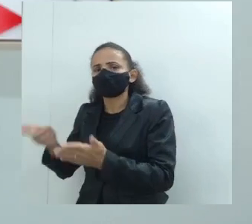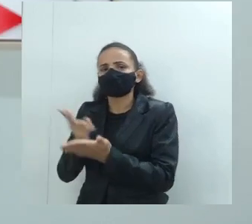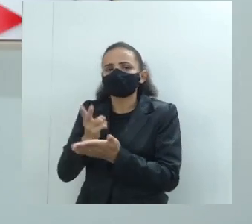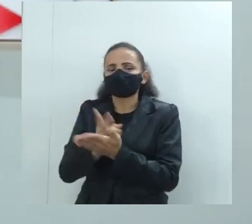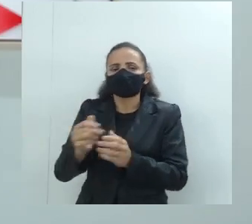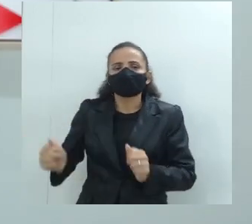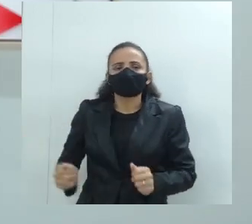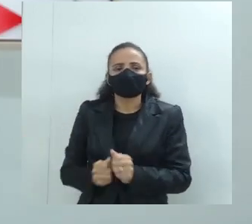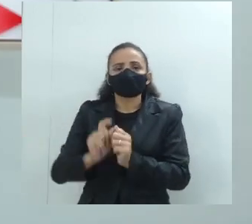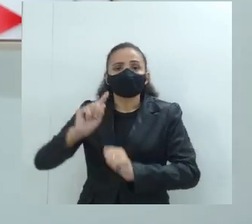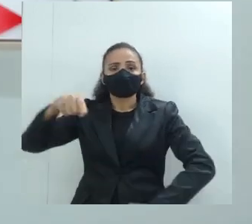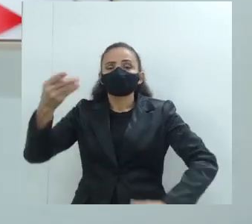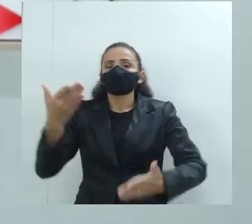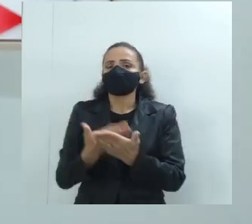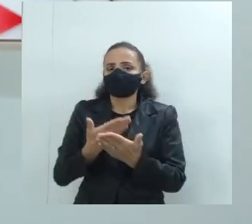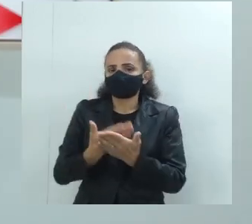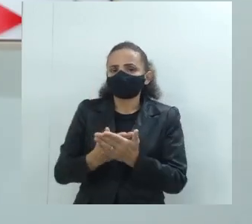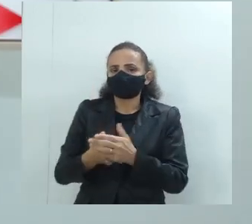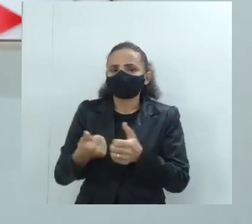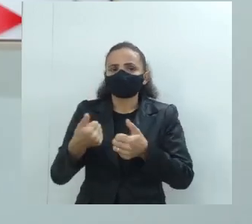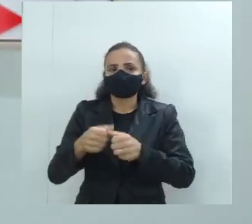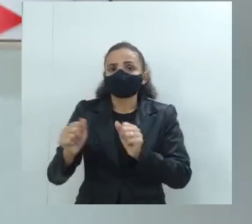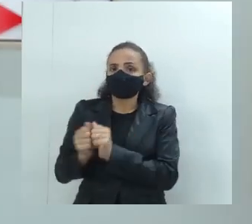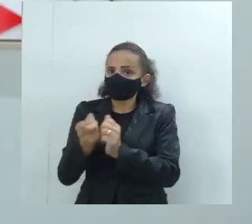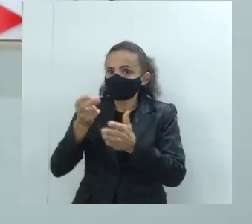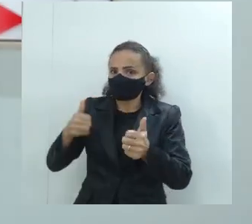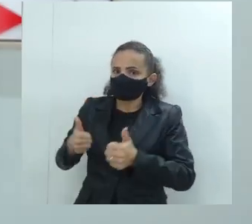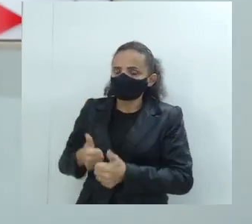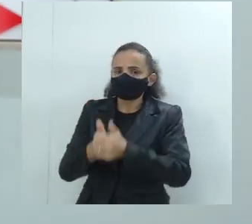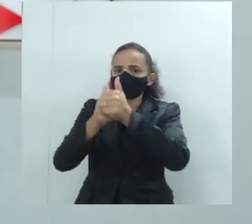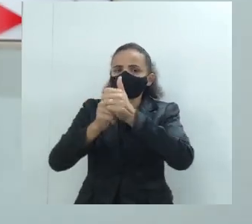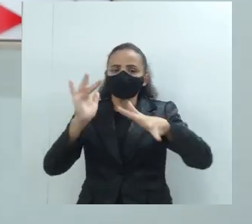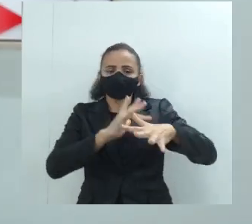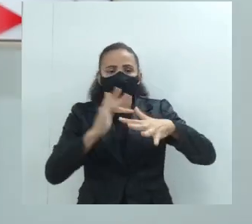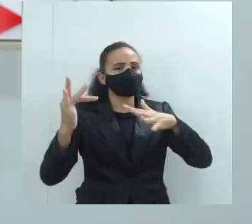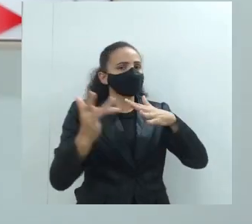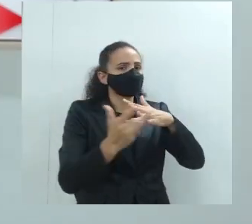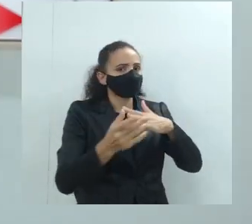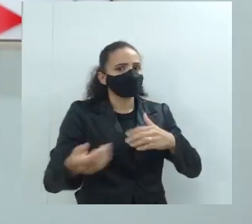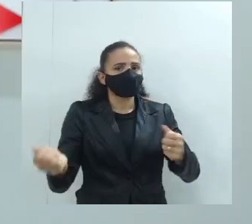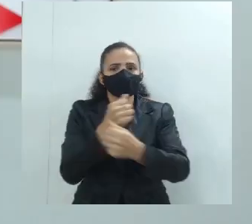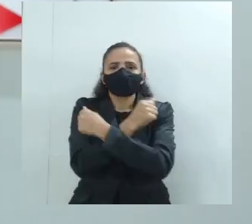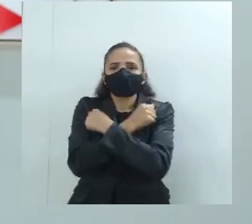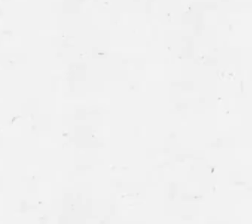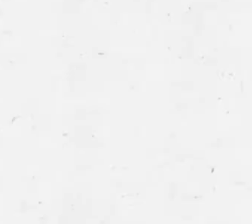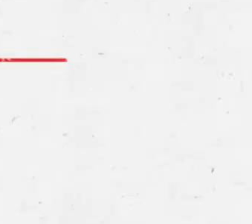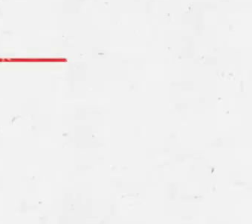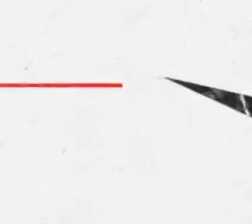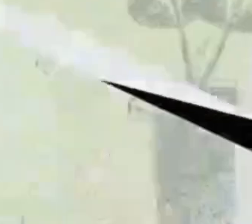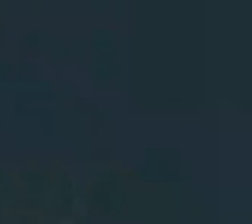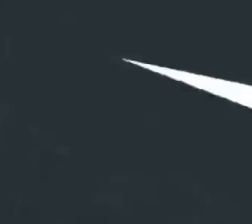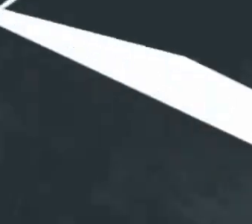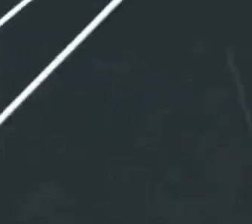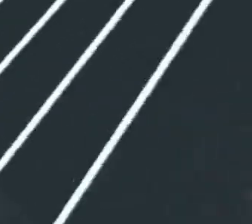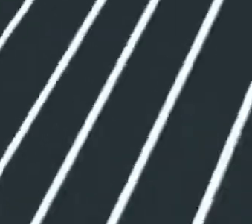juntos. Próximas aulas, fica ligado nas nossas plataformas, tá bom? Um forte abraço. Tchau.